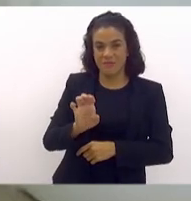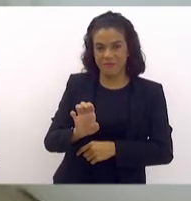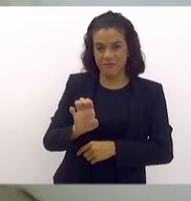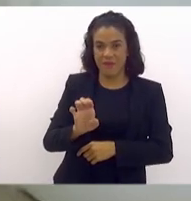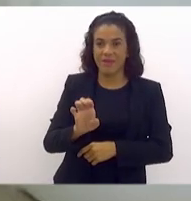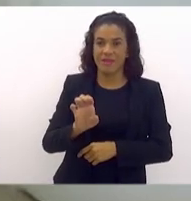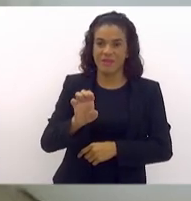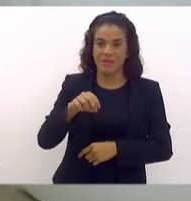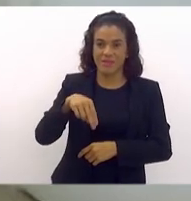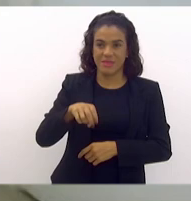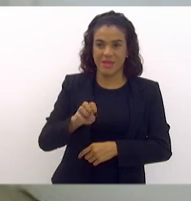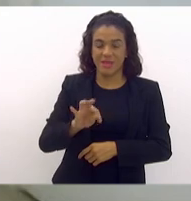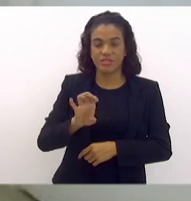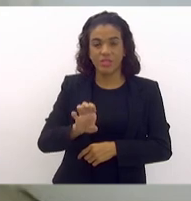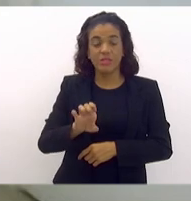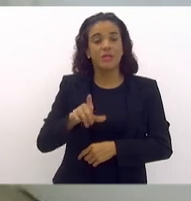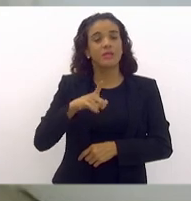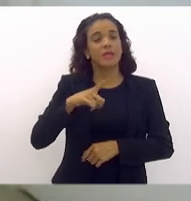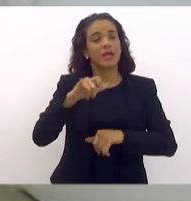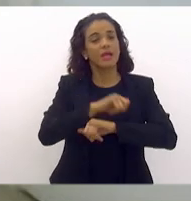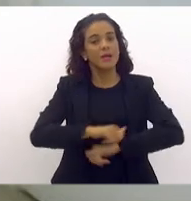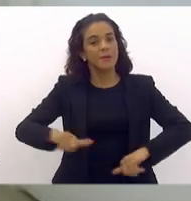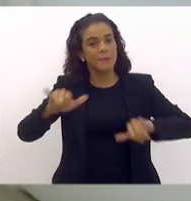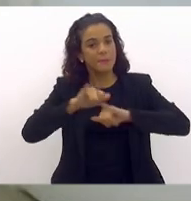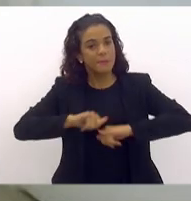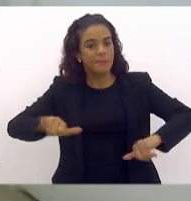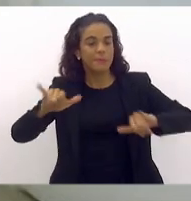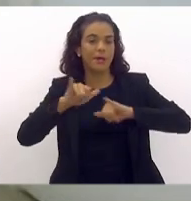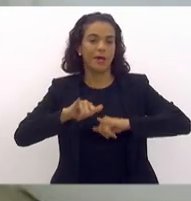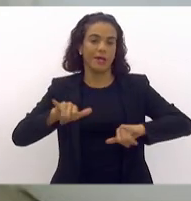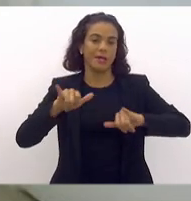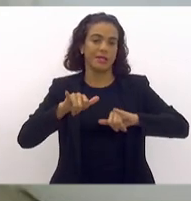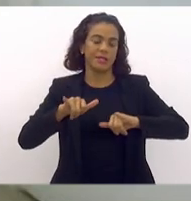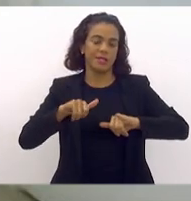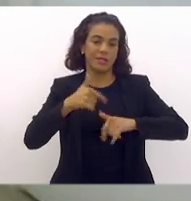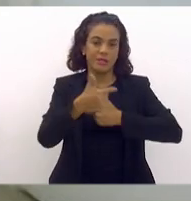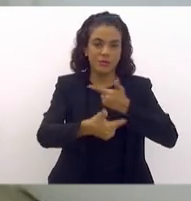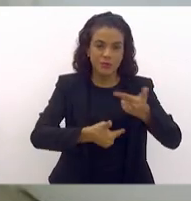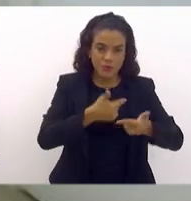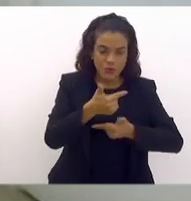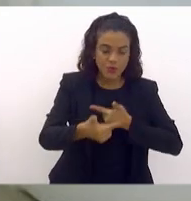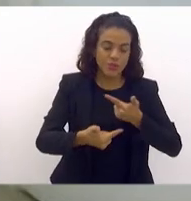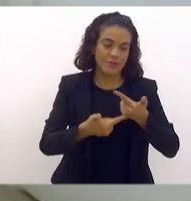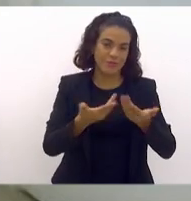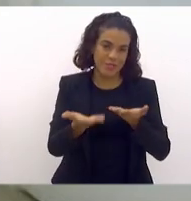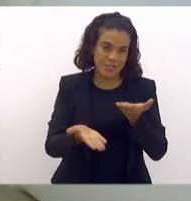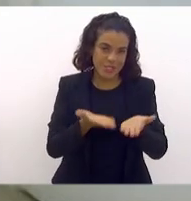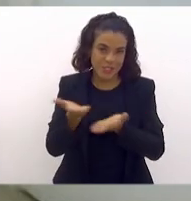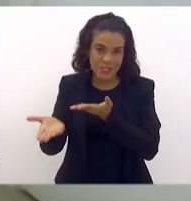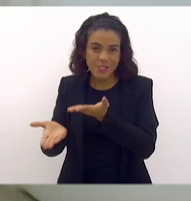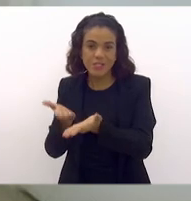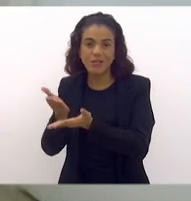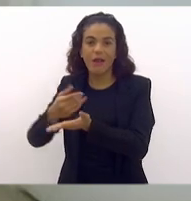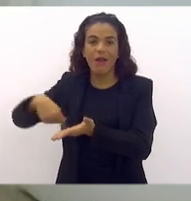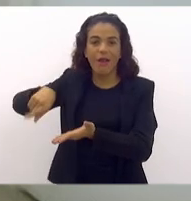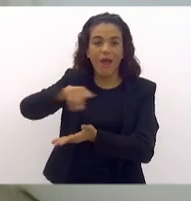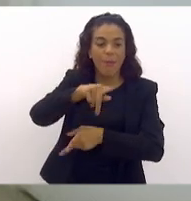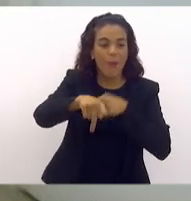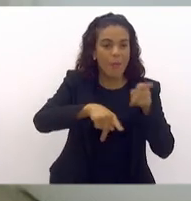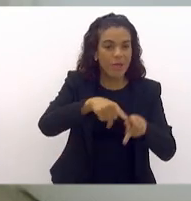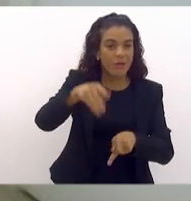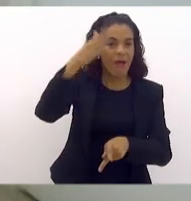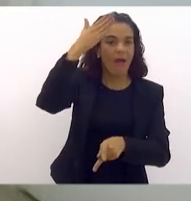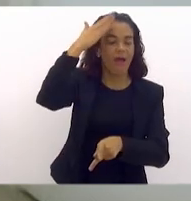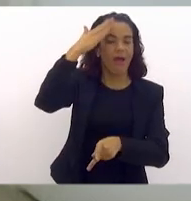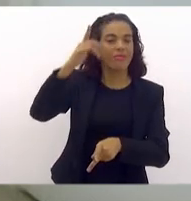importante ter campanhas de disseminação desses serviços de forma mais massiva, para que as pessoas saibam que sim, a